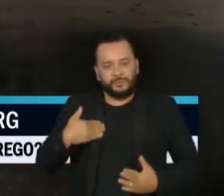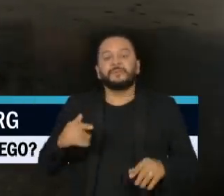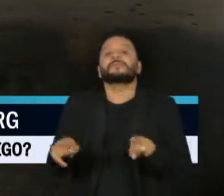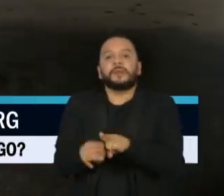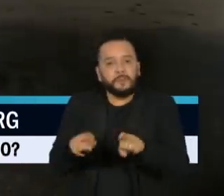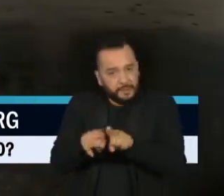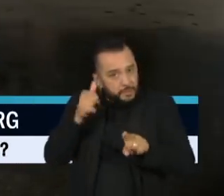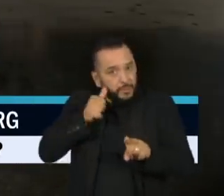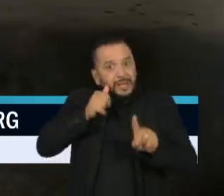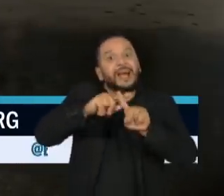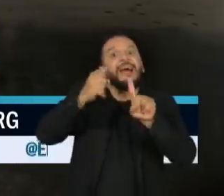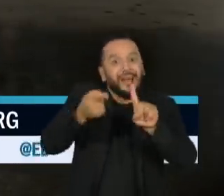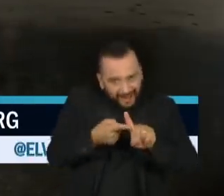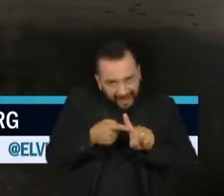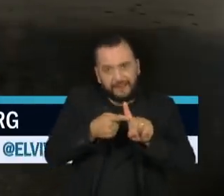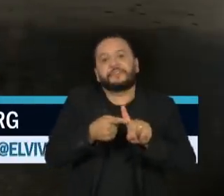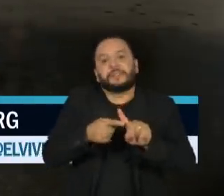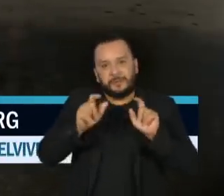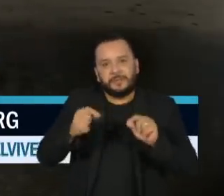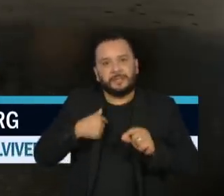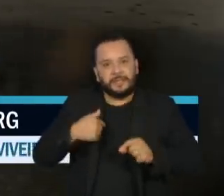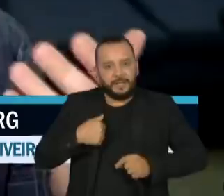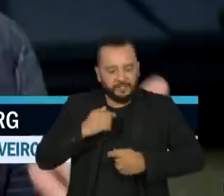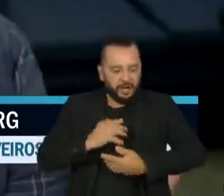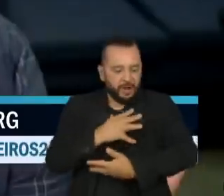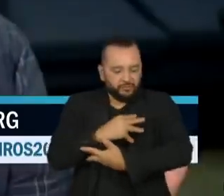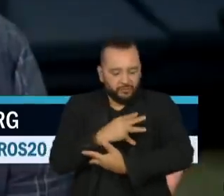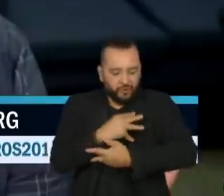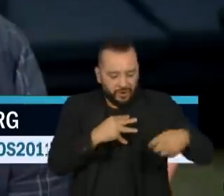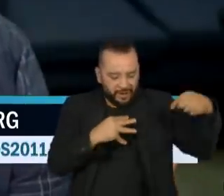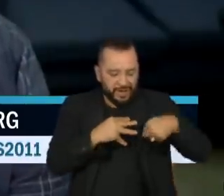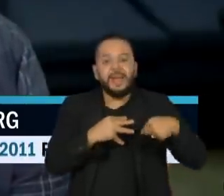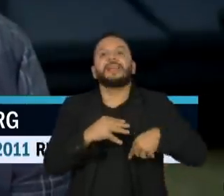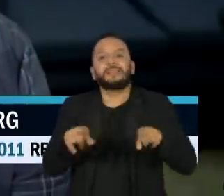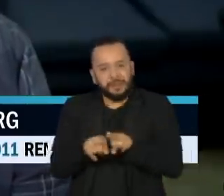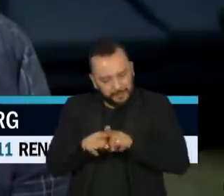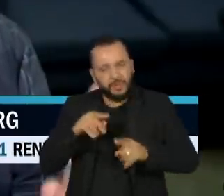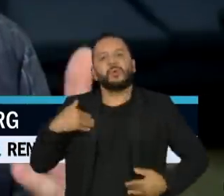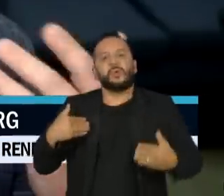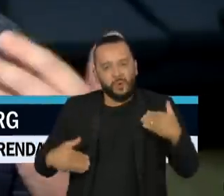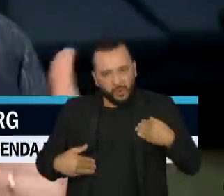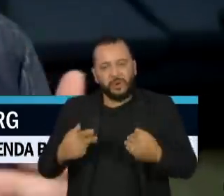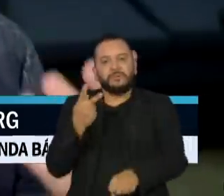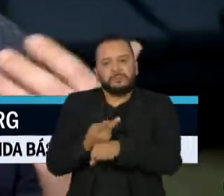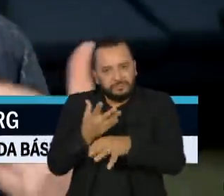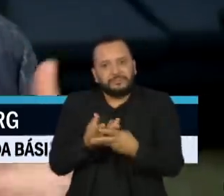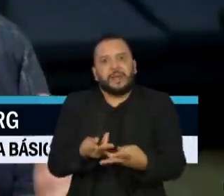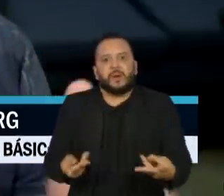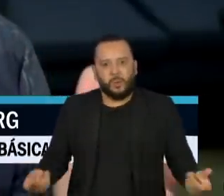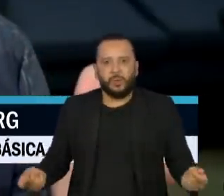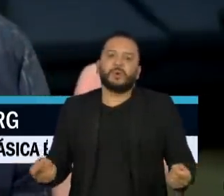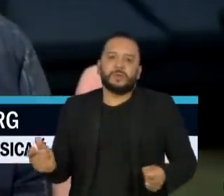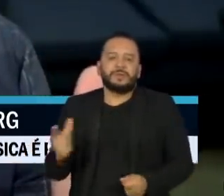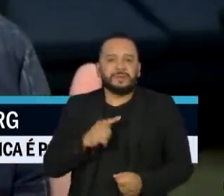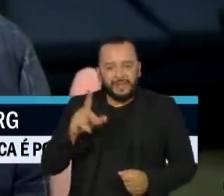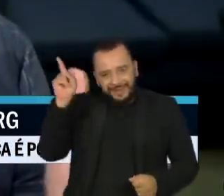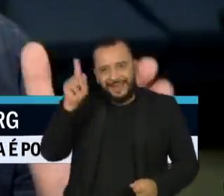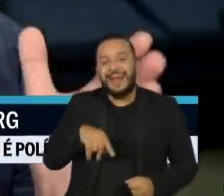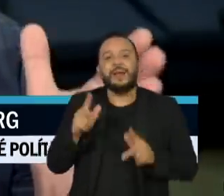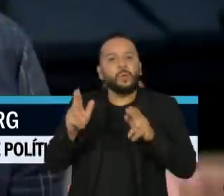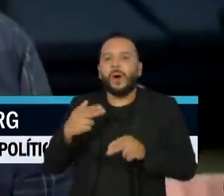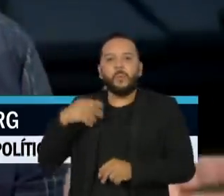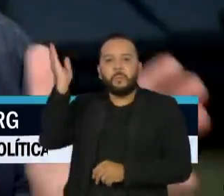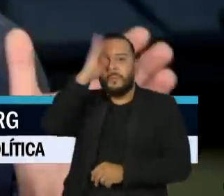bebê, elas passam parte desse mercúrio para as crianças, e as crianças também acumulam isso no corpo. Então, esse legado, essa maldição que o garimpo